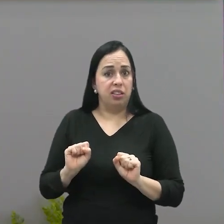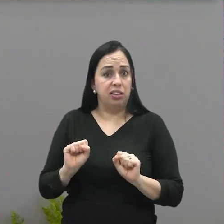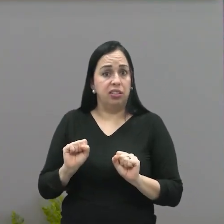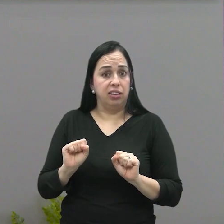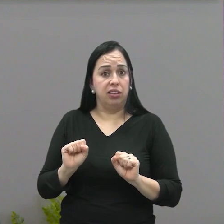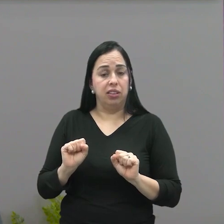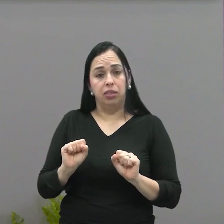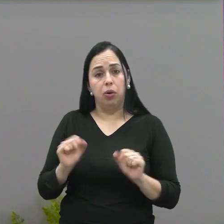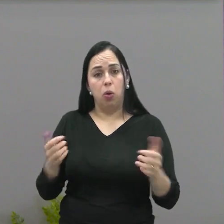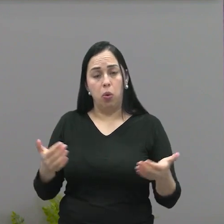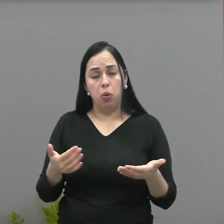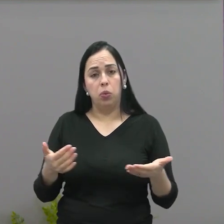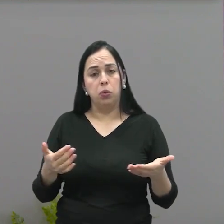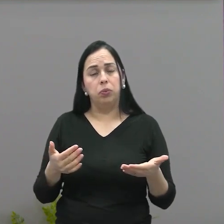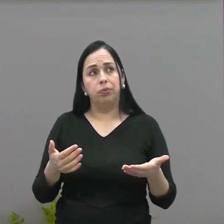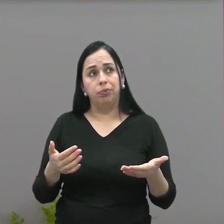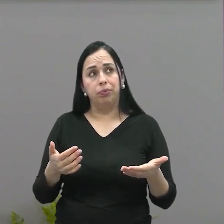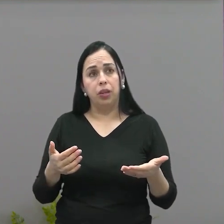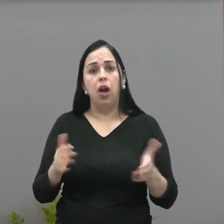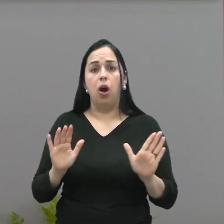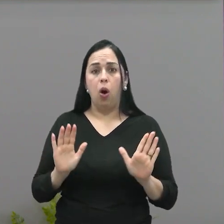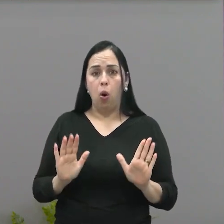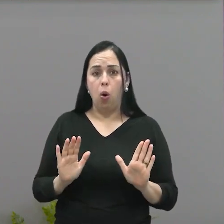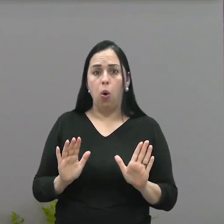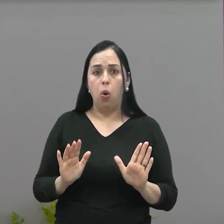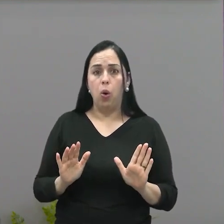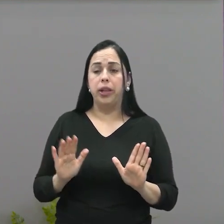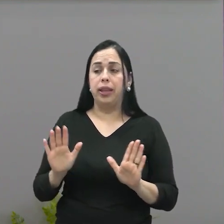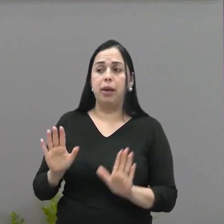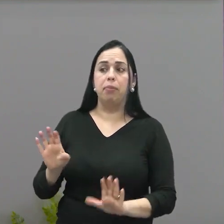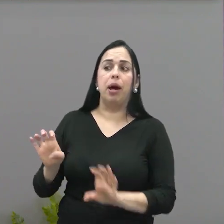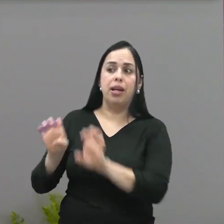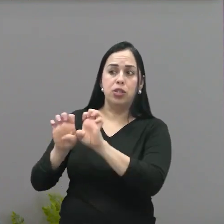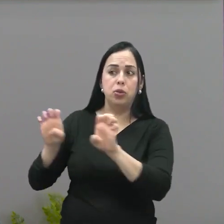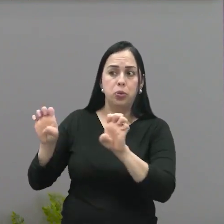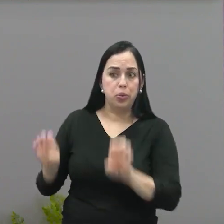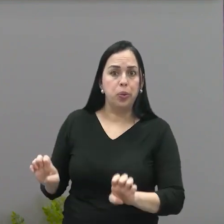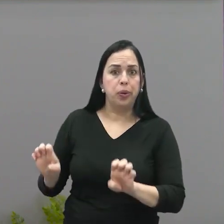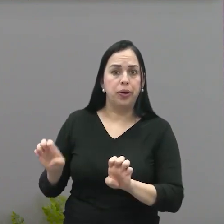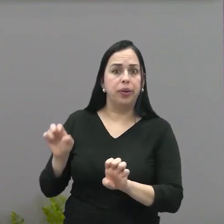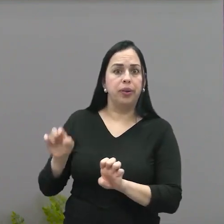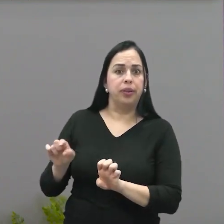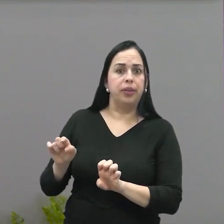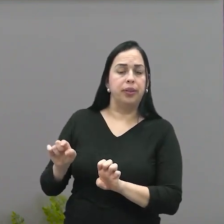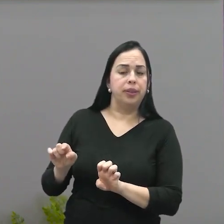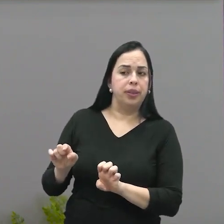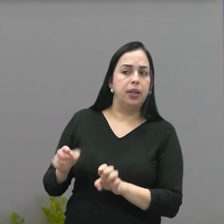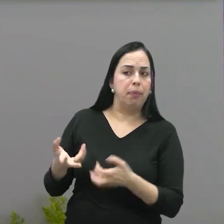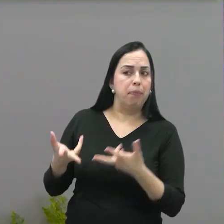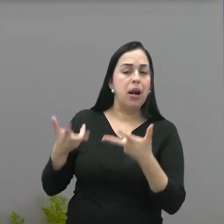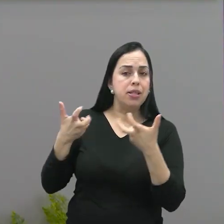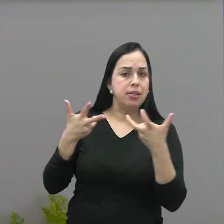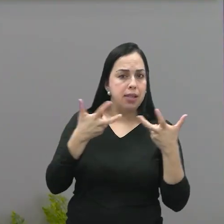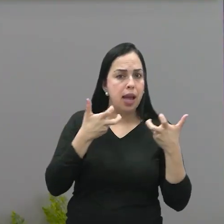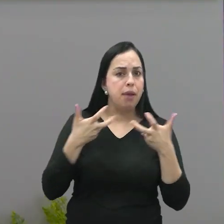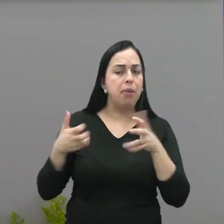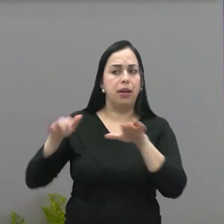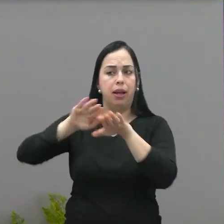num ambiente ou cercado por uma estrutura que faz com que ele prove